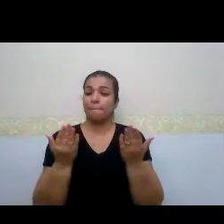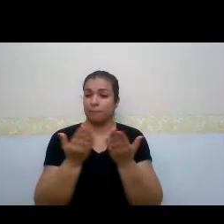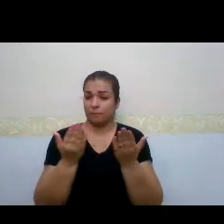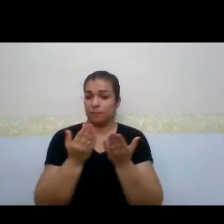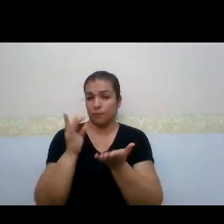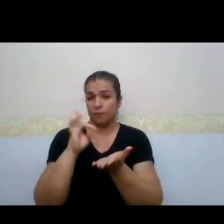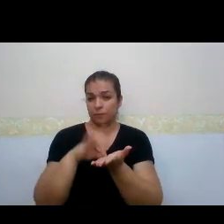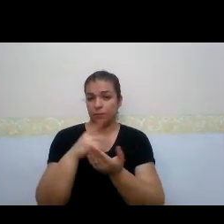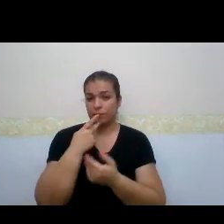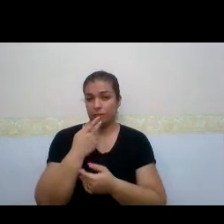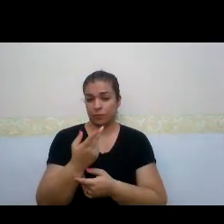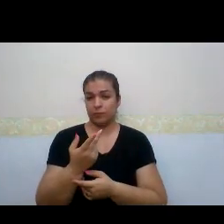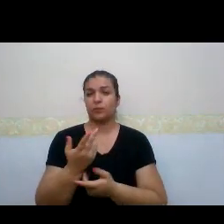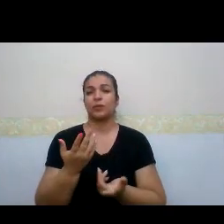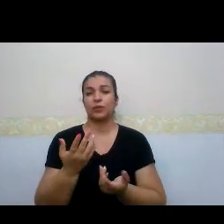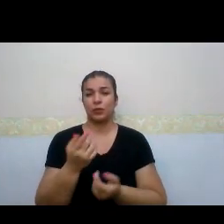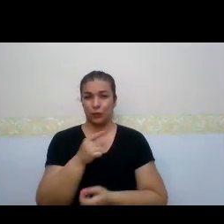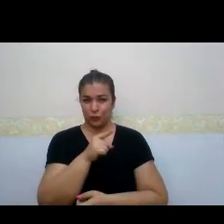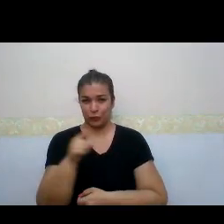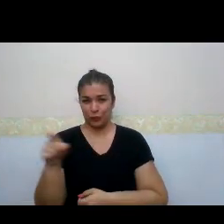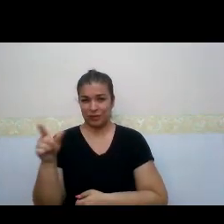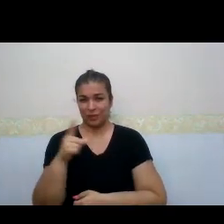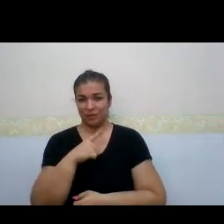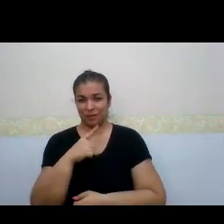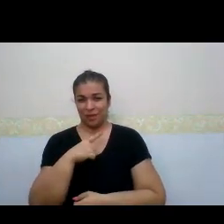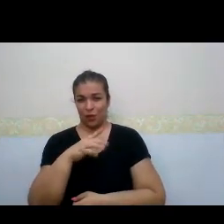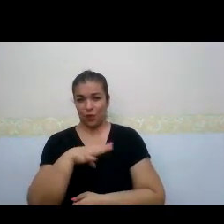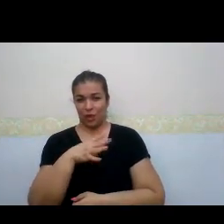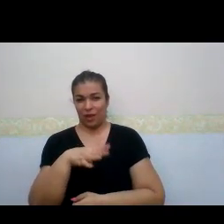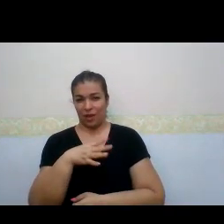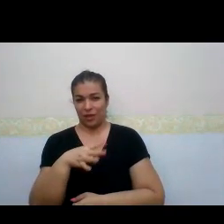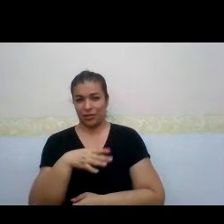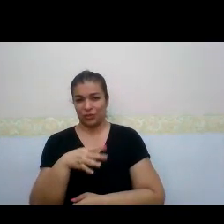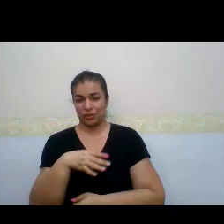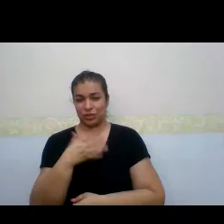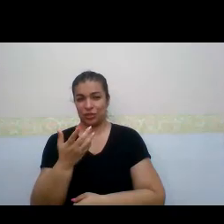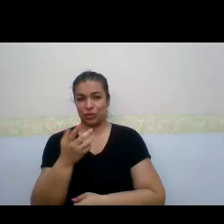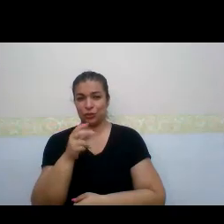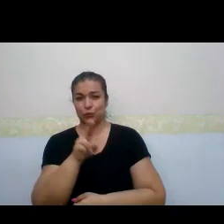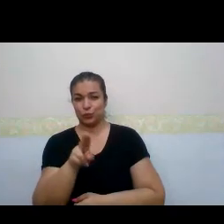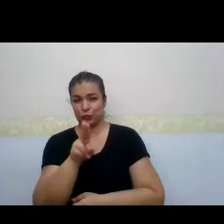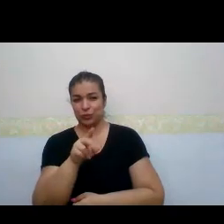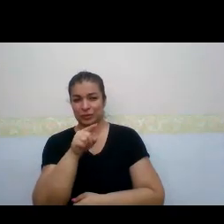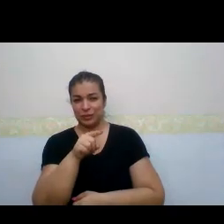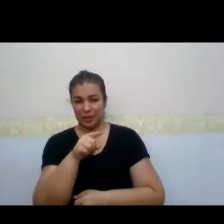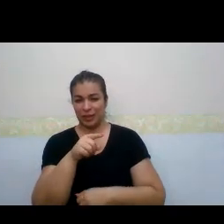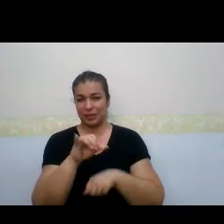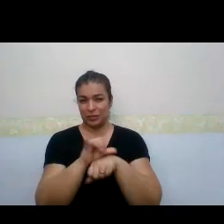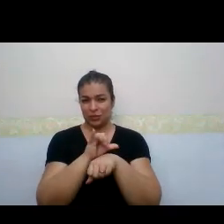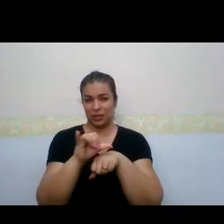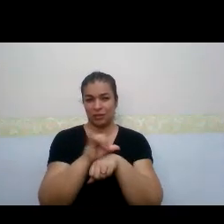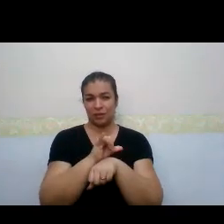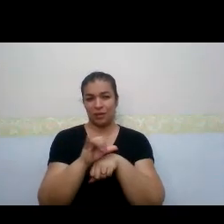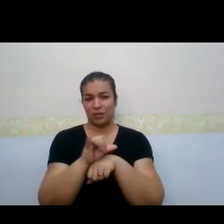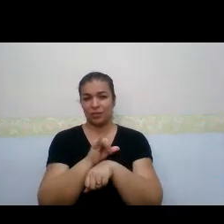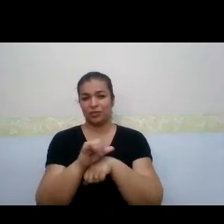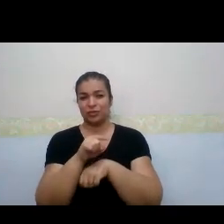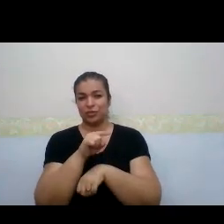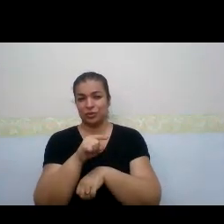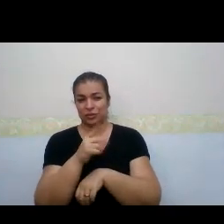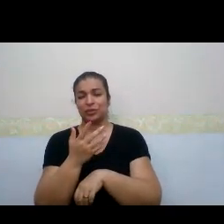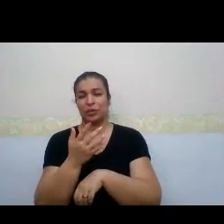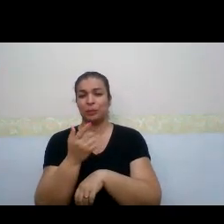aqui teria coragem de utilizar essa técnica de ludicidade